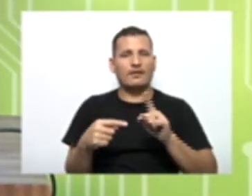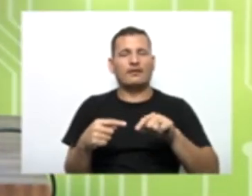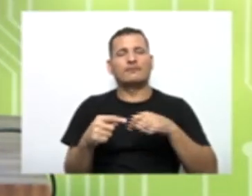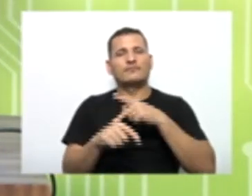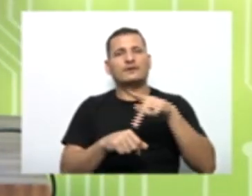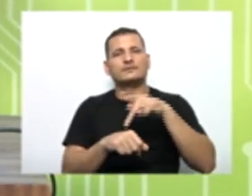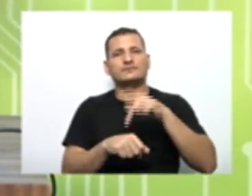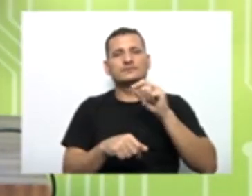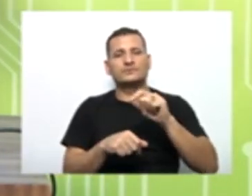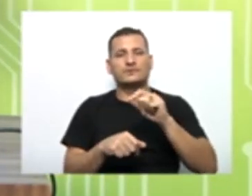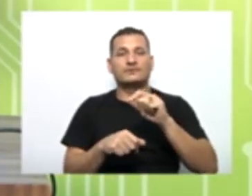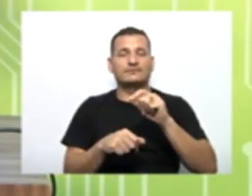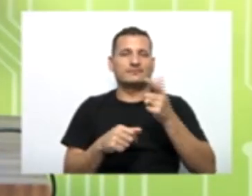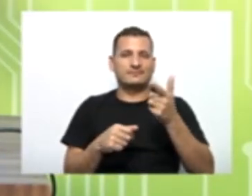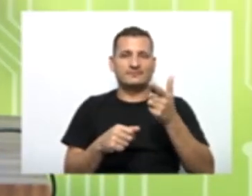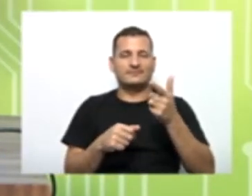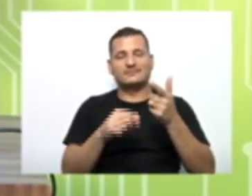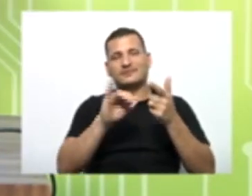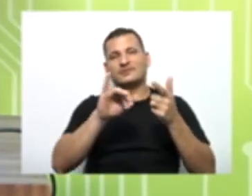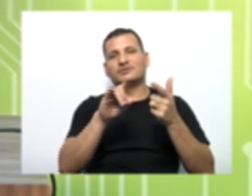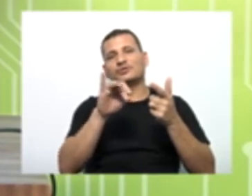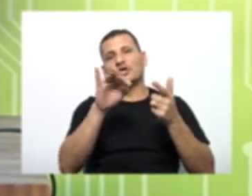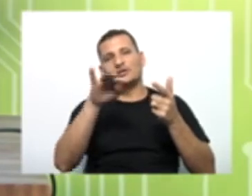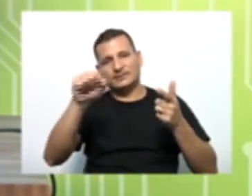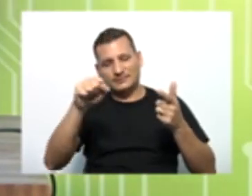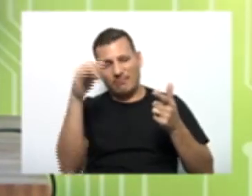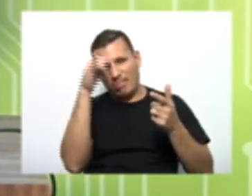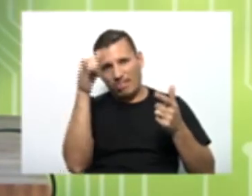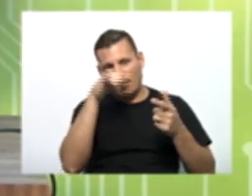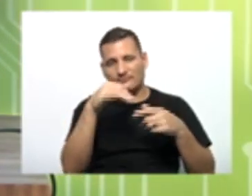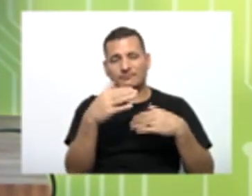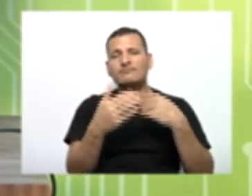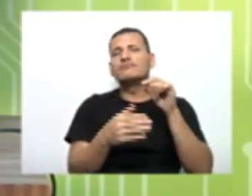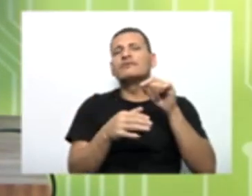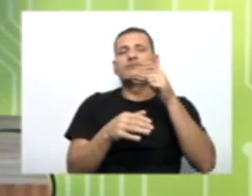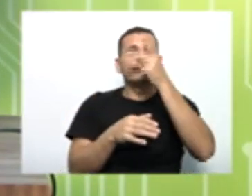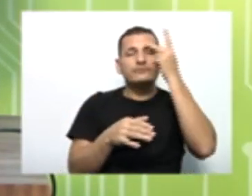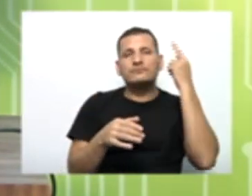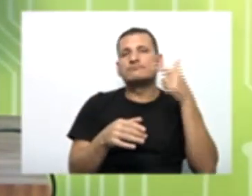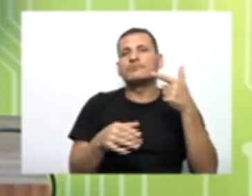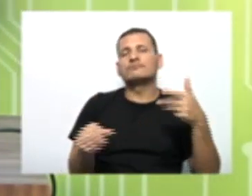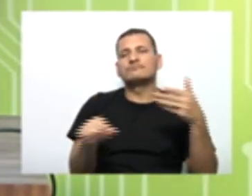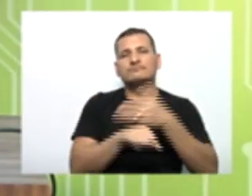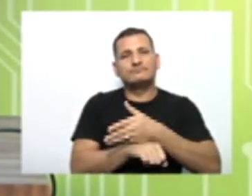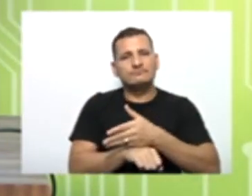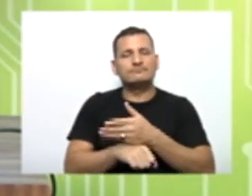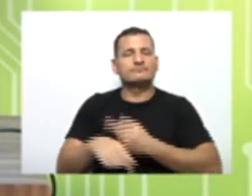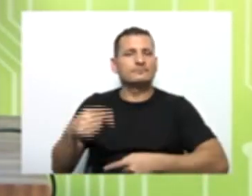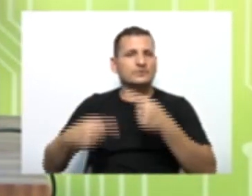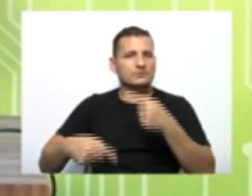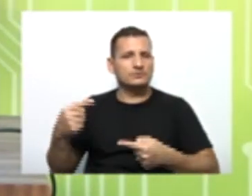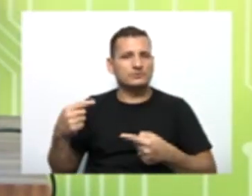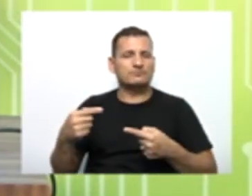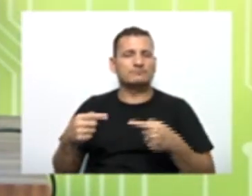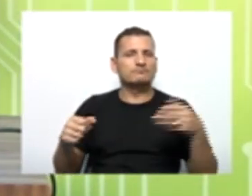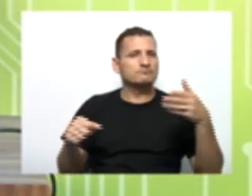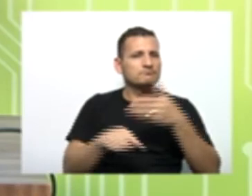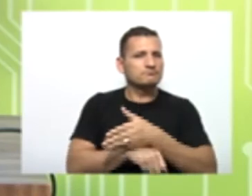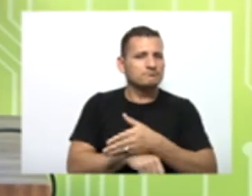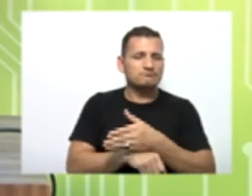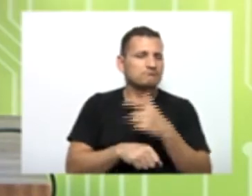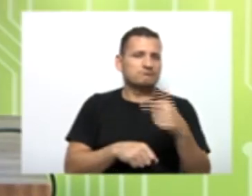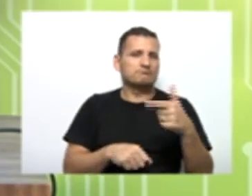somos idiotas ou se nós somos políticos exercendo a nossa cidadania. Muito obrigado, professor Wesley. Então, viram, alunos,